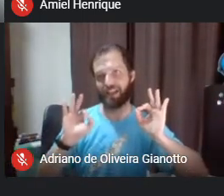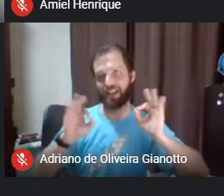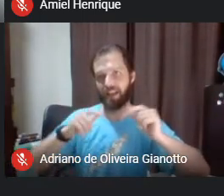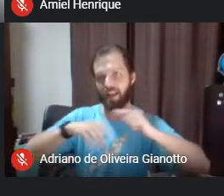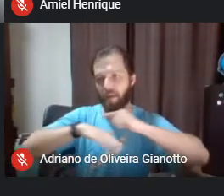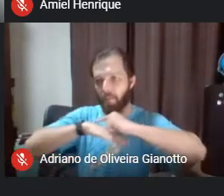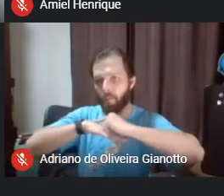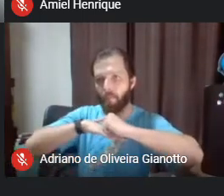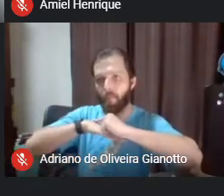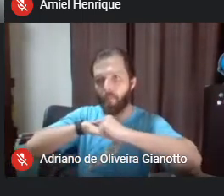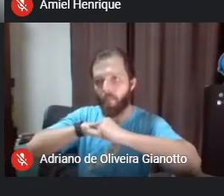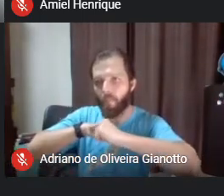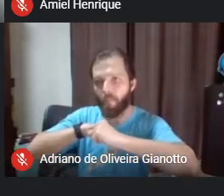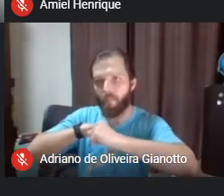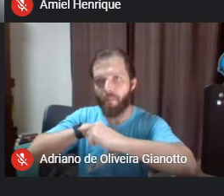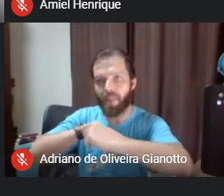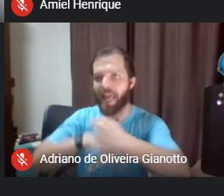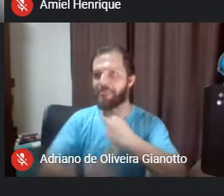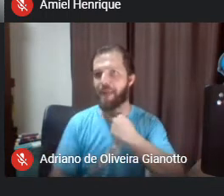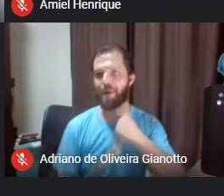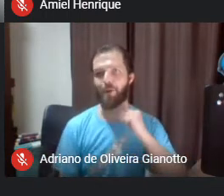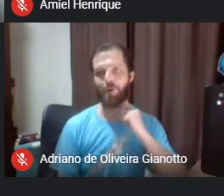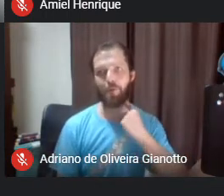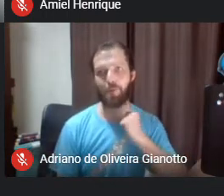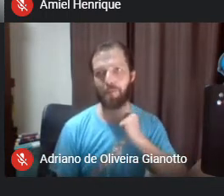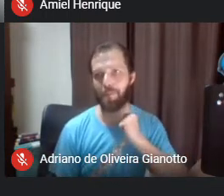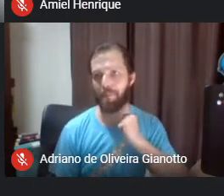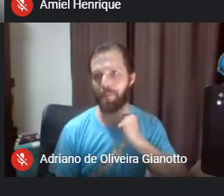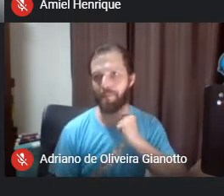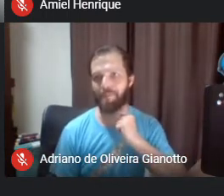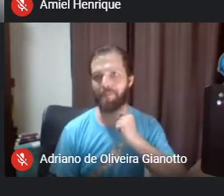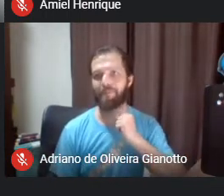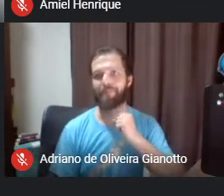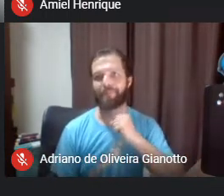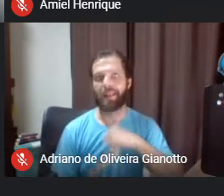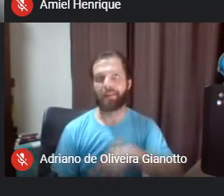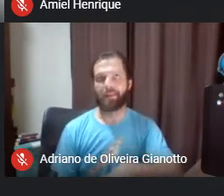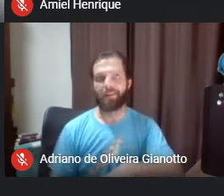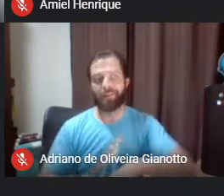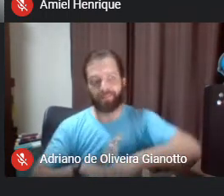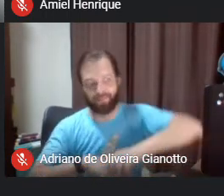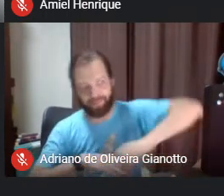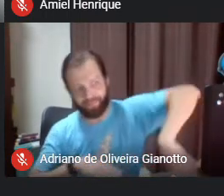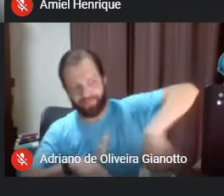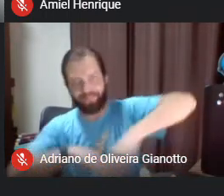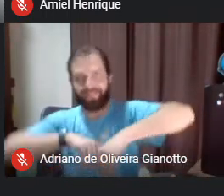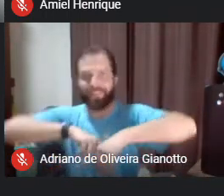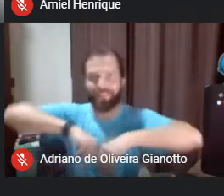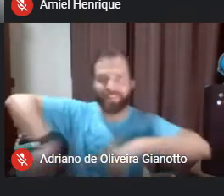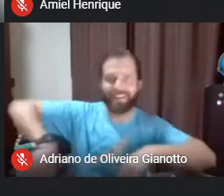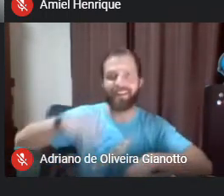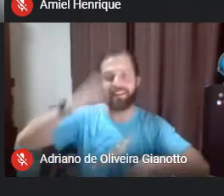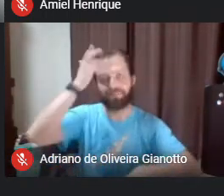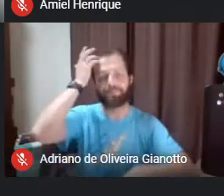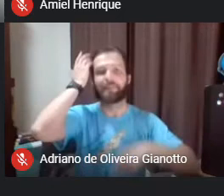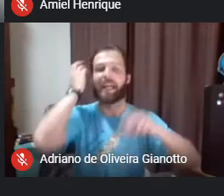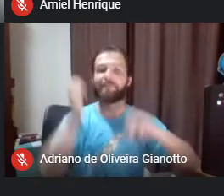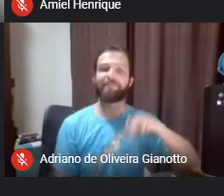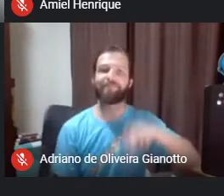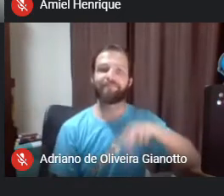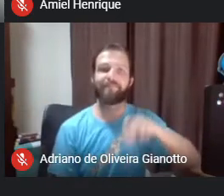era uma casa muito chique, né, o piso extremamente limpo, muito chique, não poderia sujar, tire